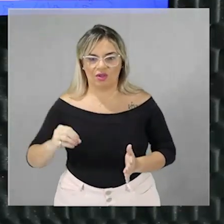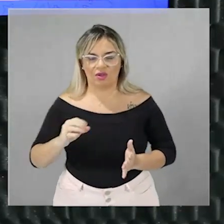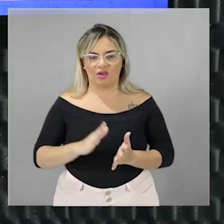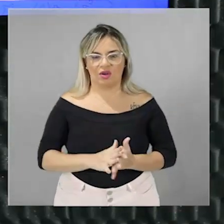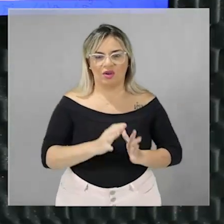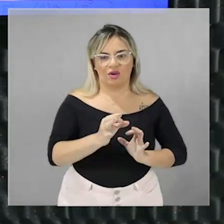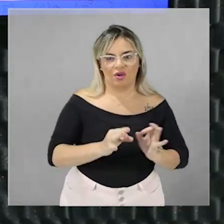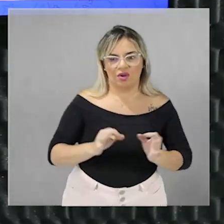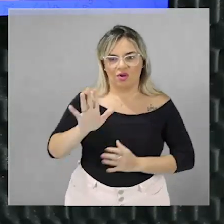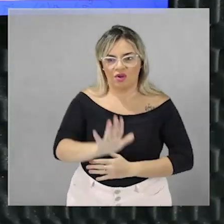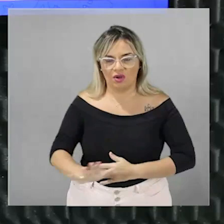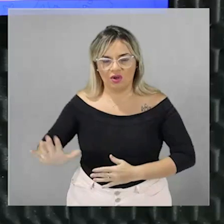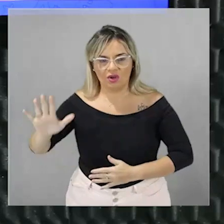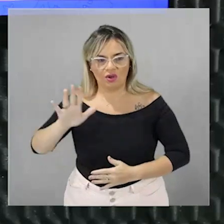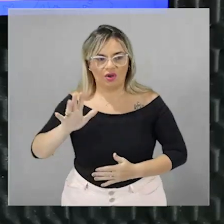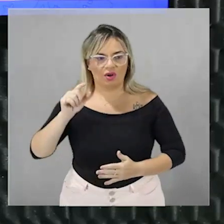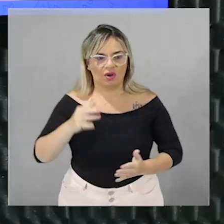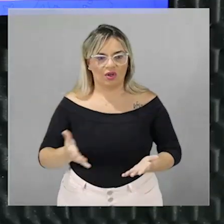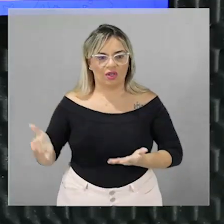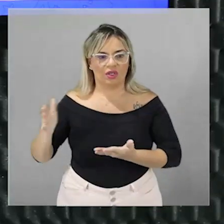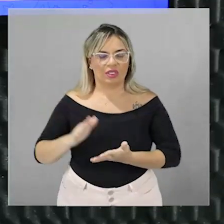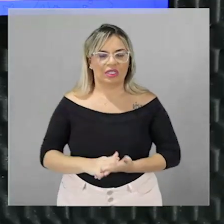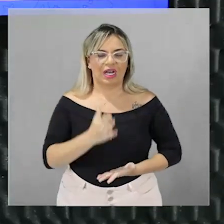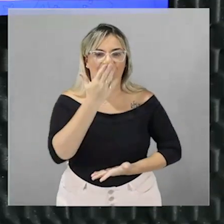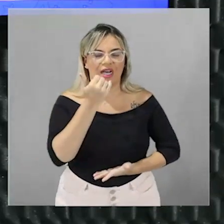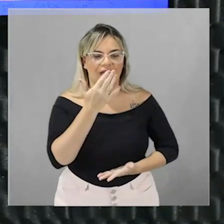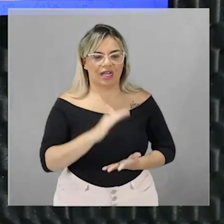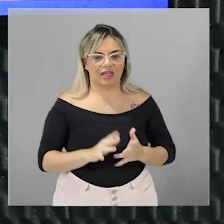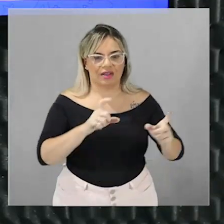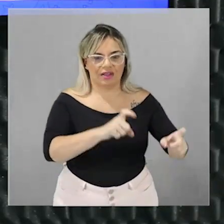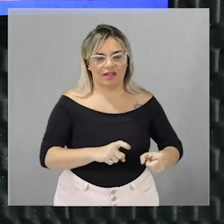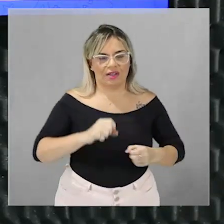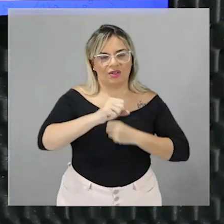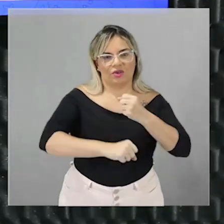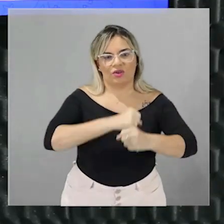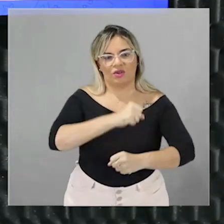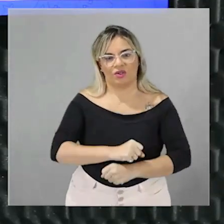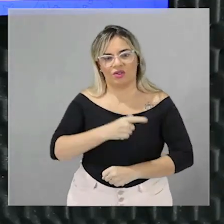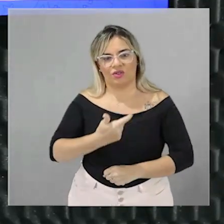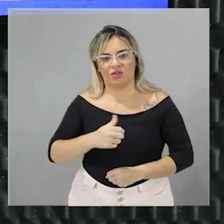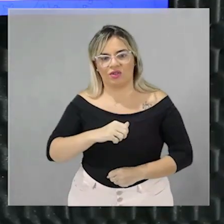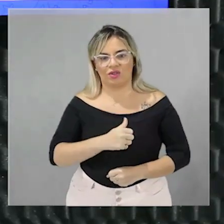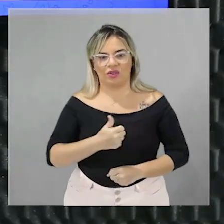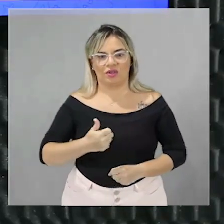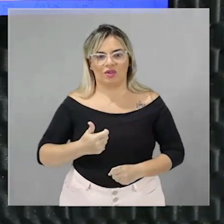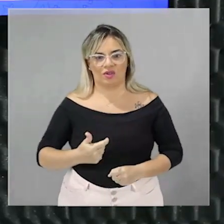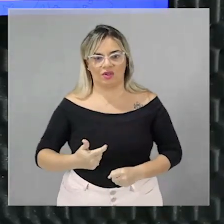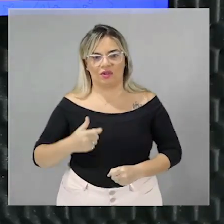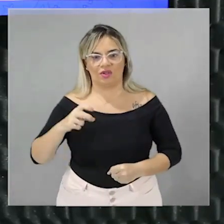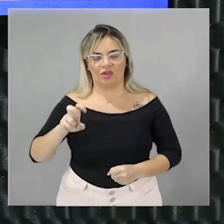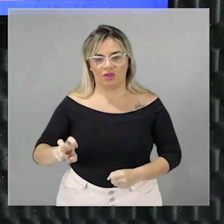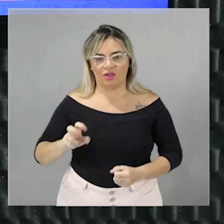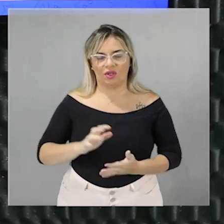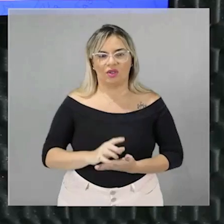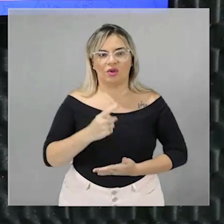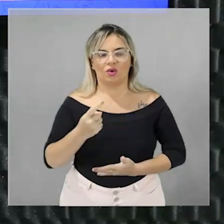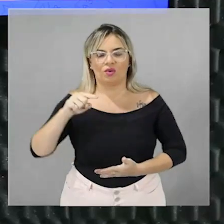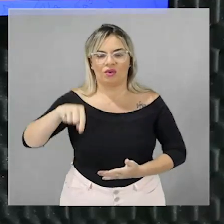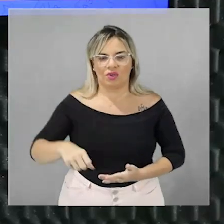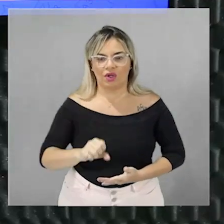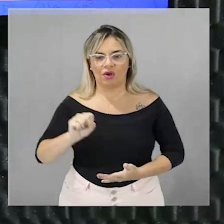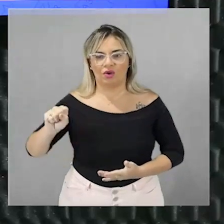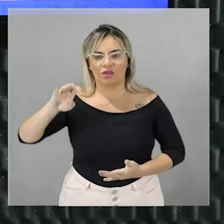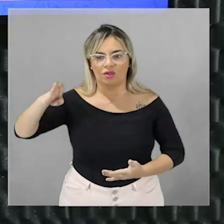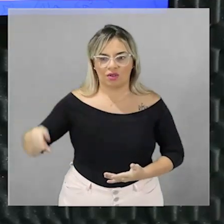Unidas para Alimentação e Agricultura, em 2025, cerca de 1,8 bilhão de